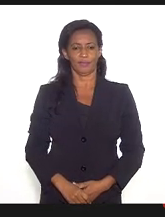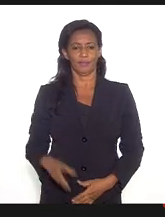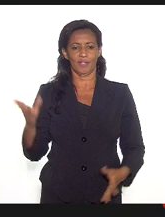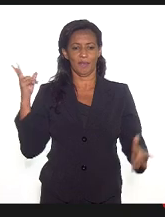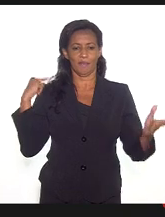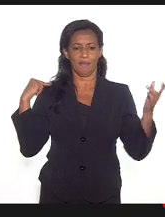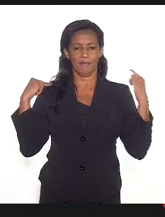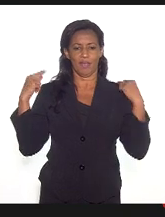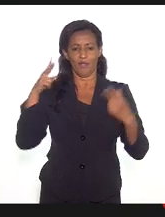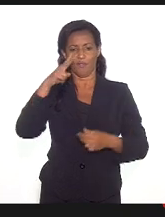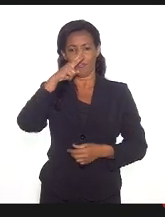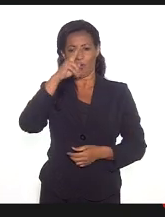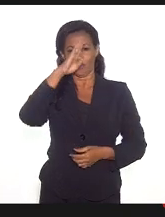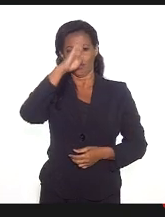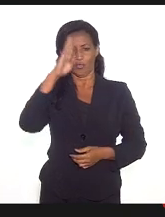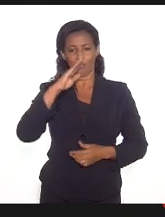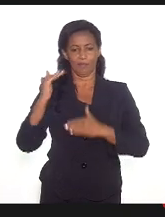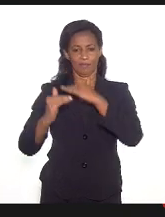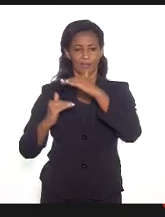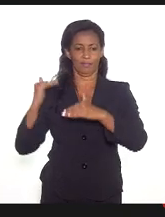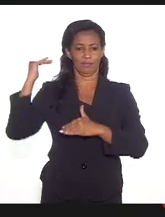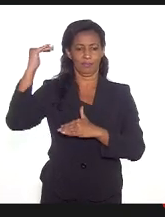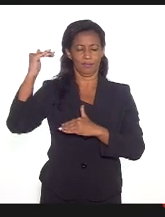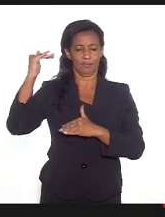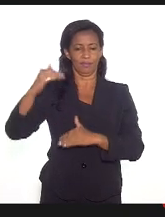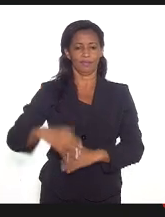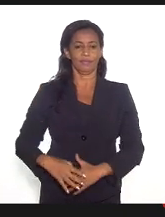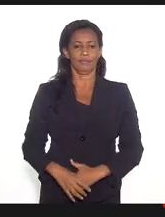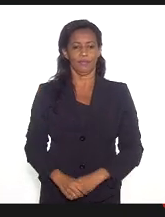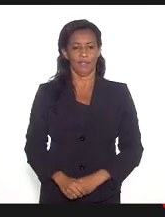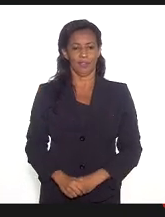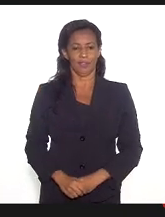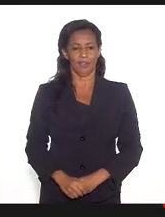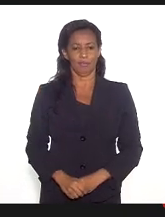Marinha Forte, Brasil soberano.